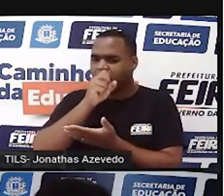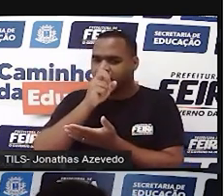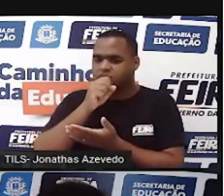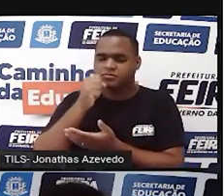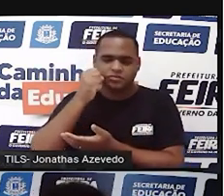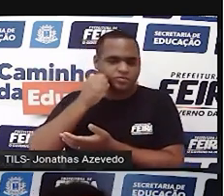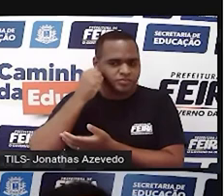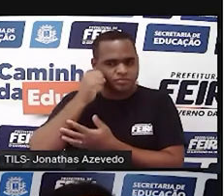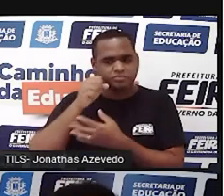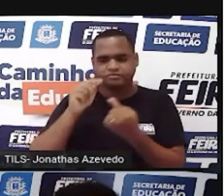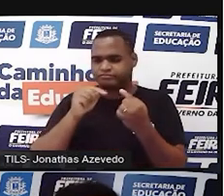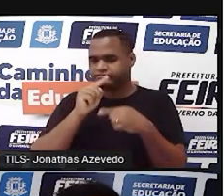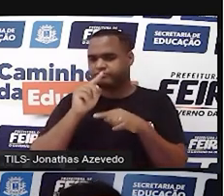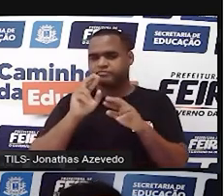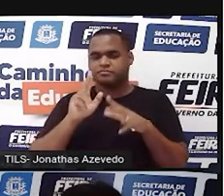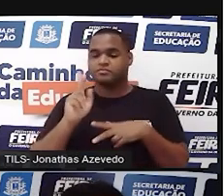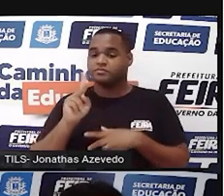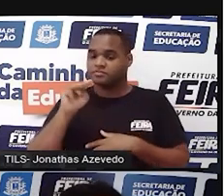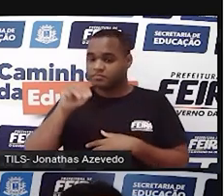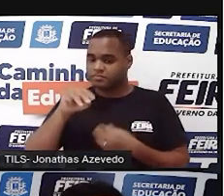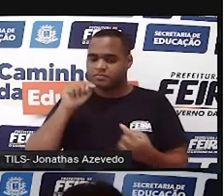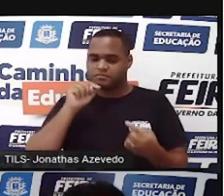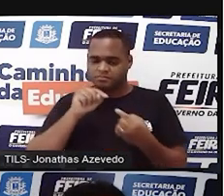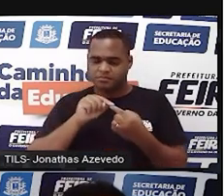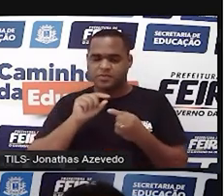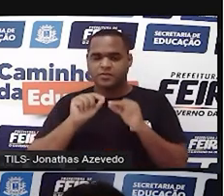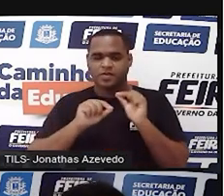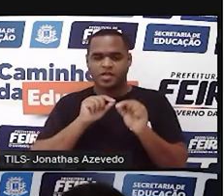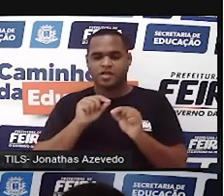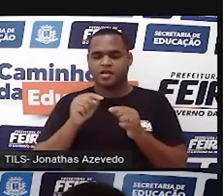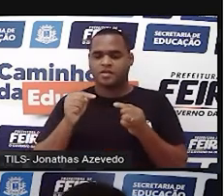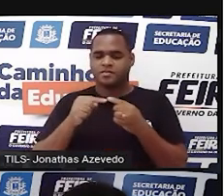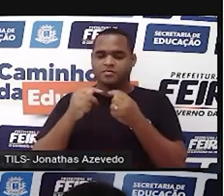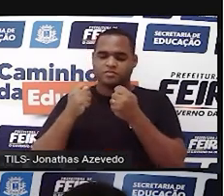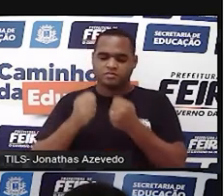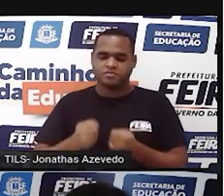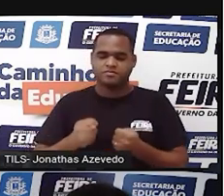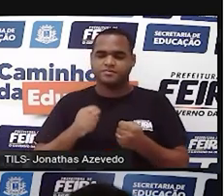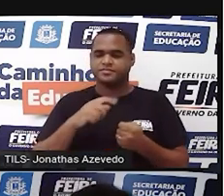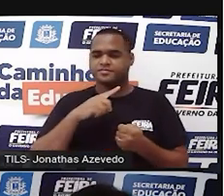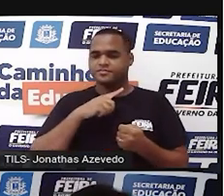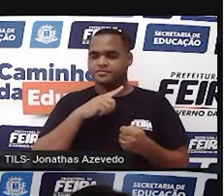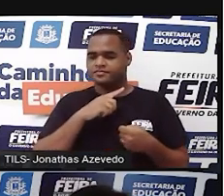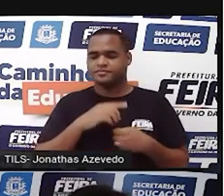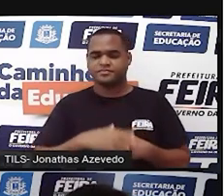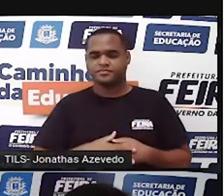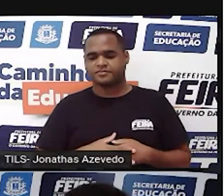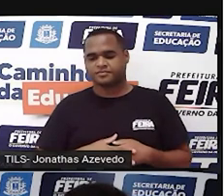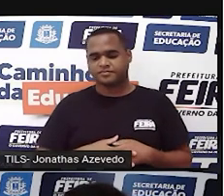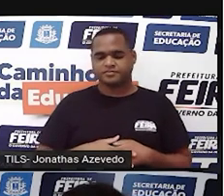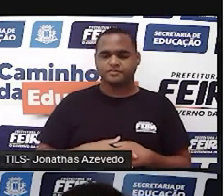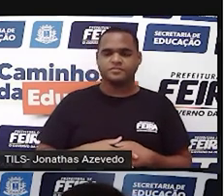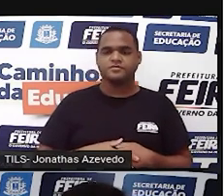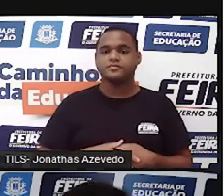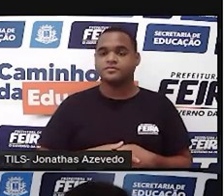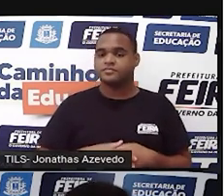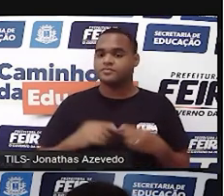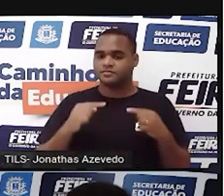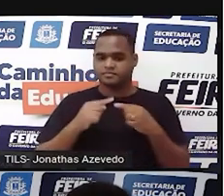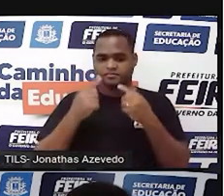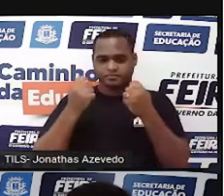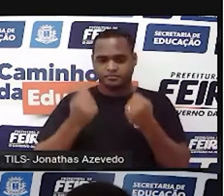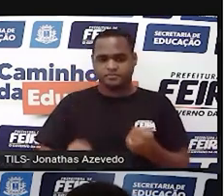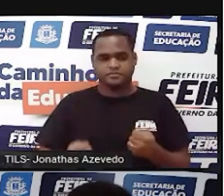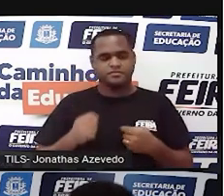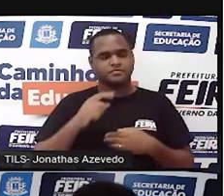Né? Quilograma tem a ver com medir massa, que é aquilo que a gente geralmente chama de peso, tá